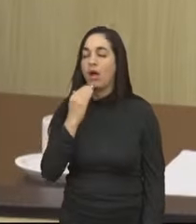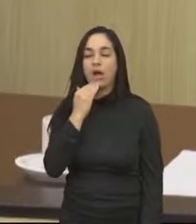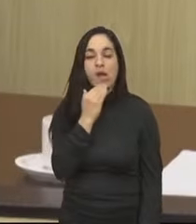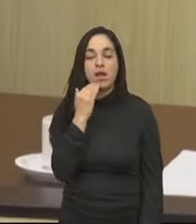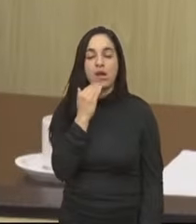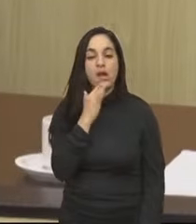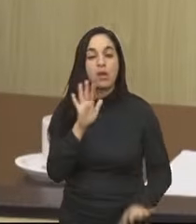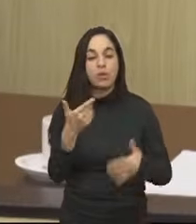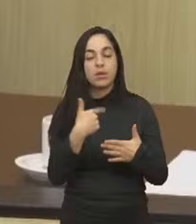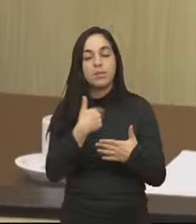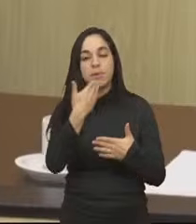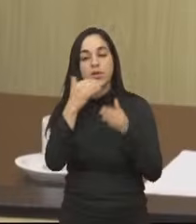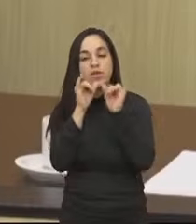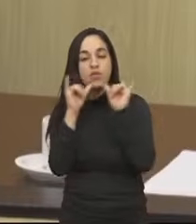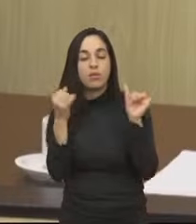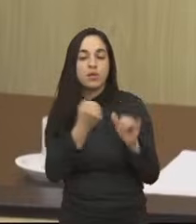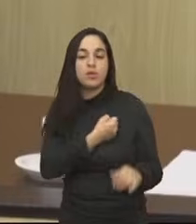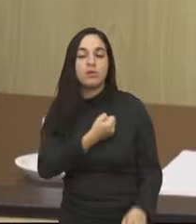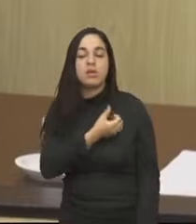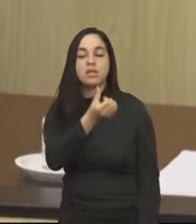de informações número